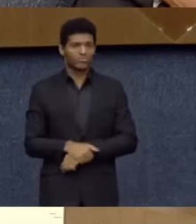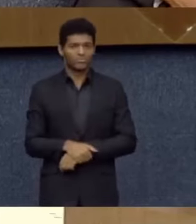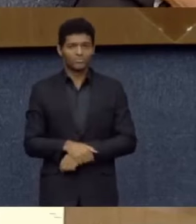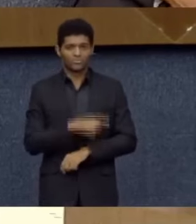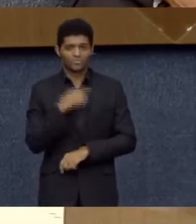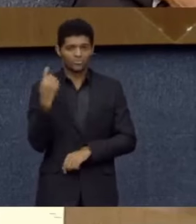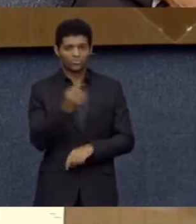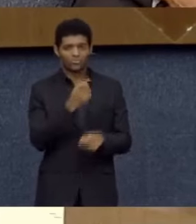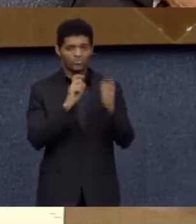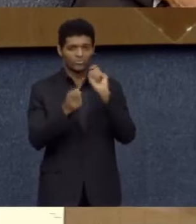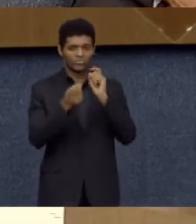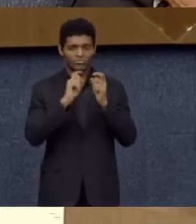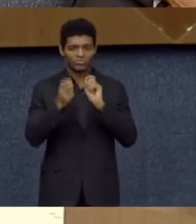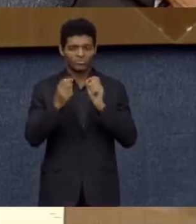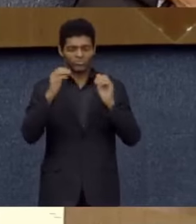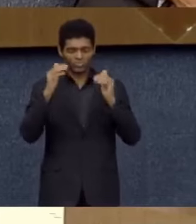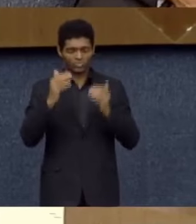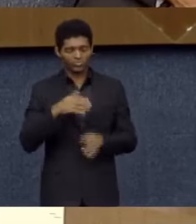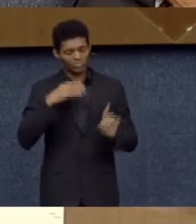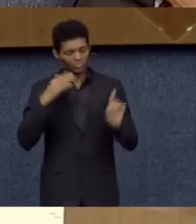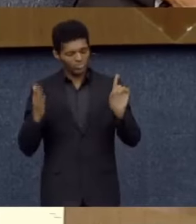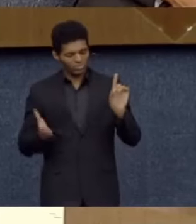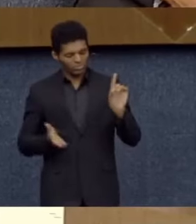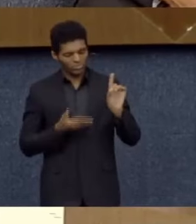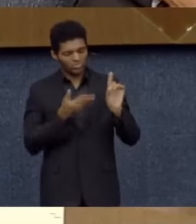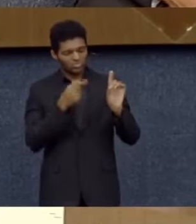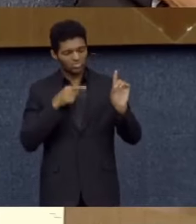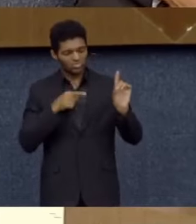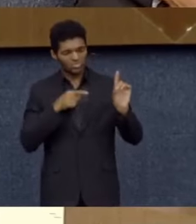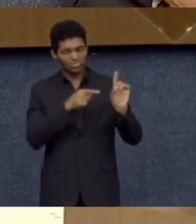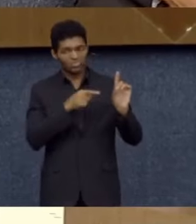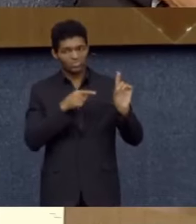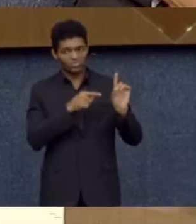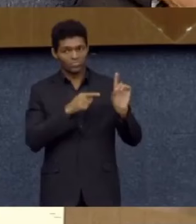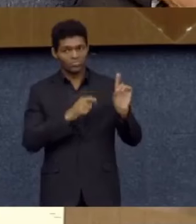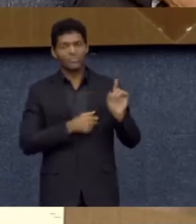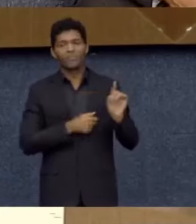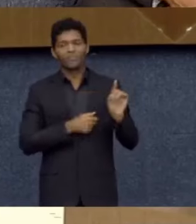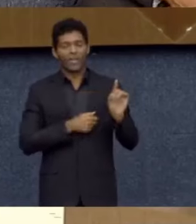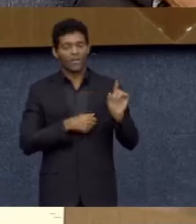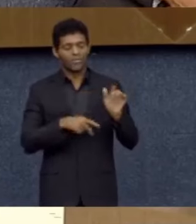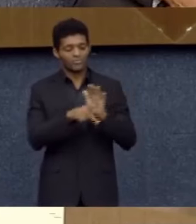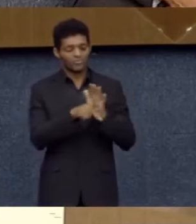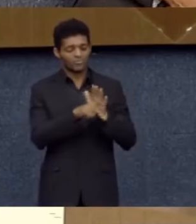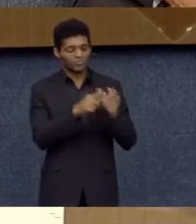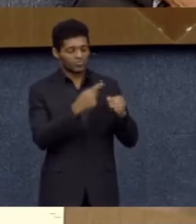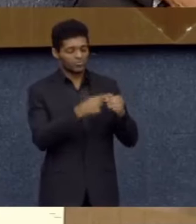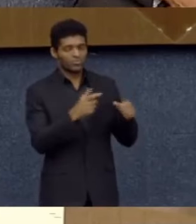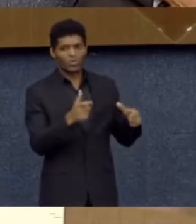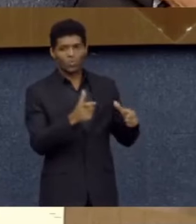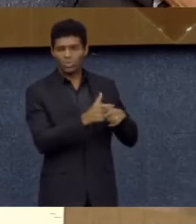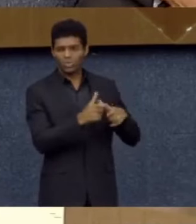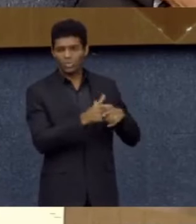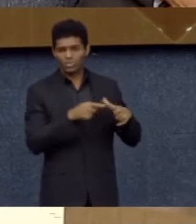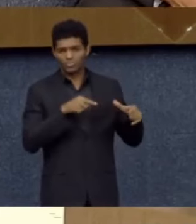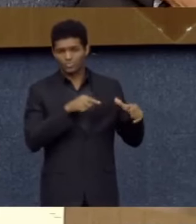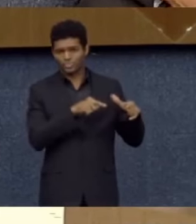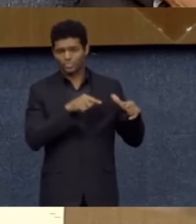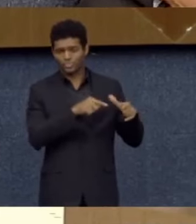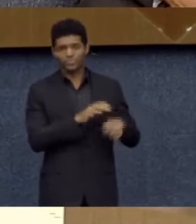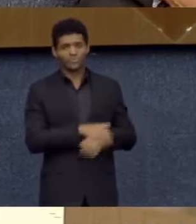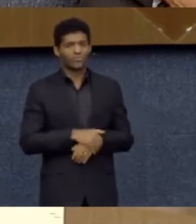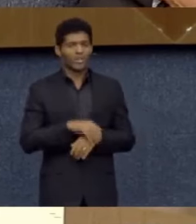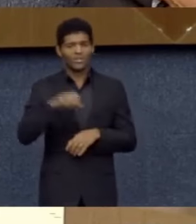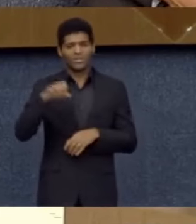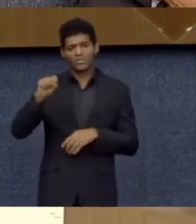aqui reunidos para homenagear uma São Gotardense que é exemplo de sucesso aqui na